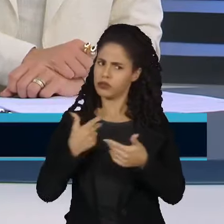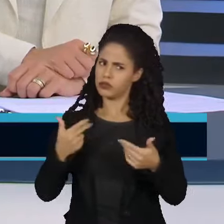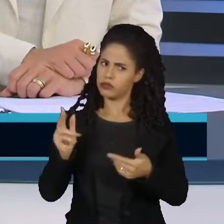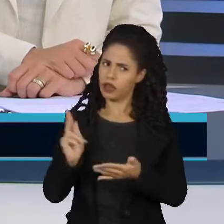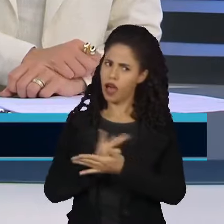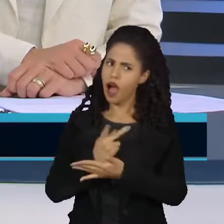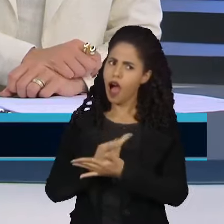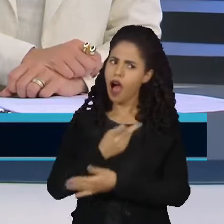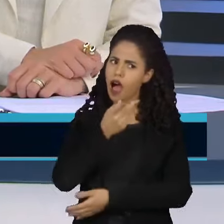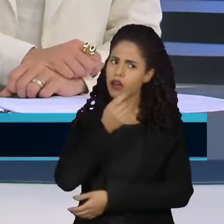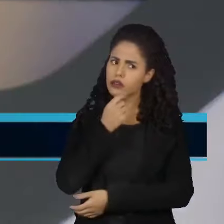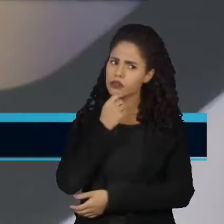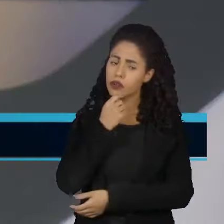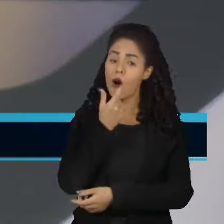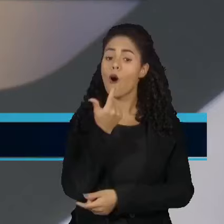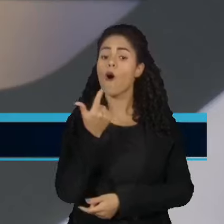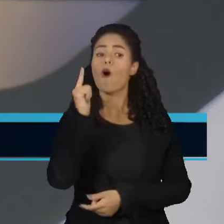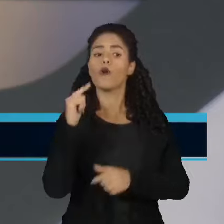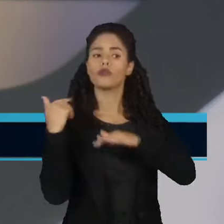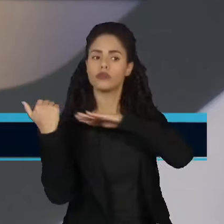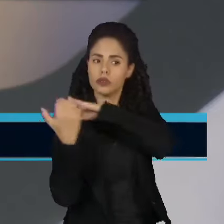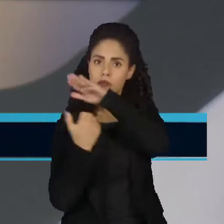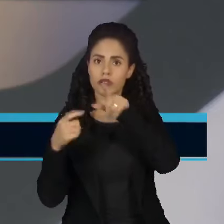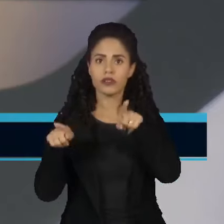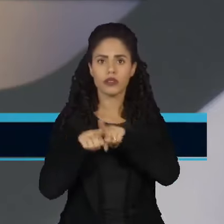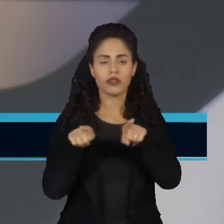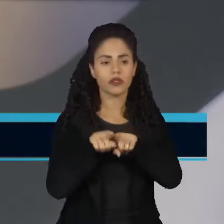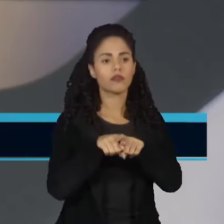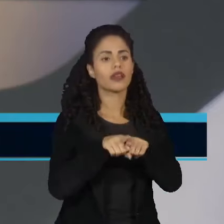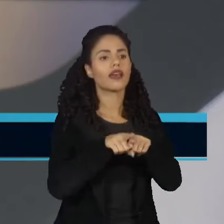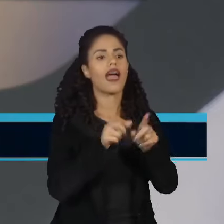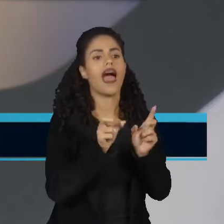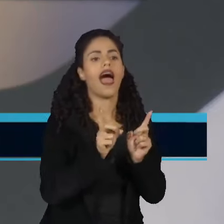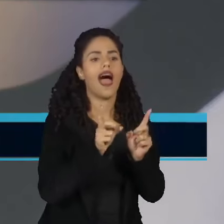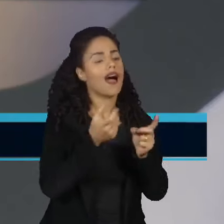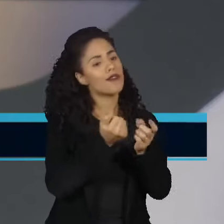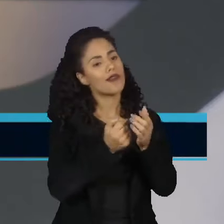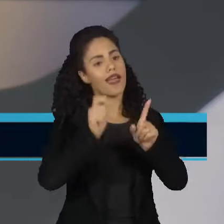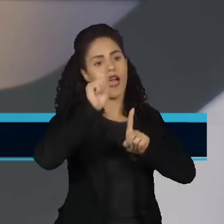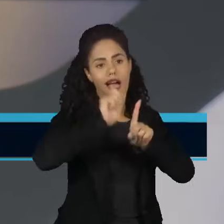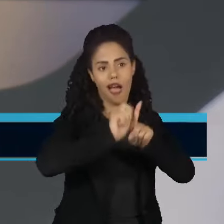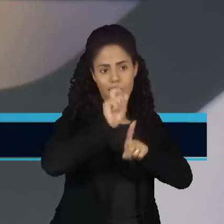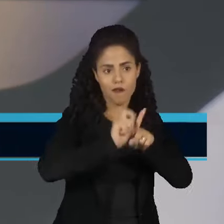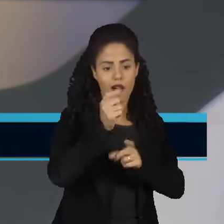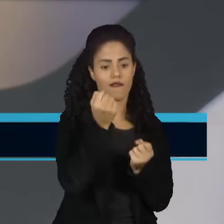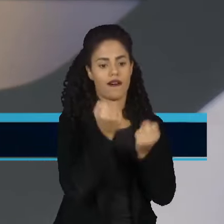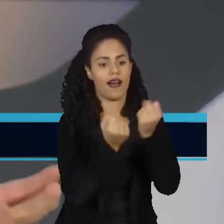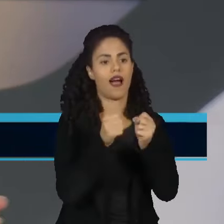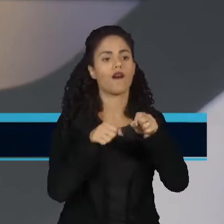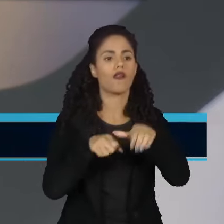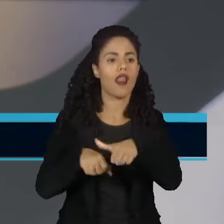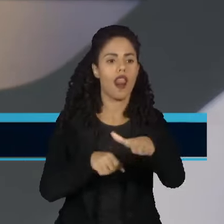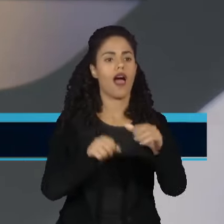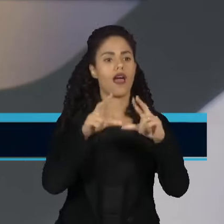né? A outra empresa era uma empresa locadora de veículos de Brasília. Quer dizer,